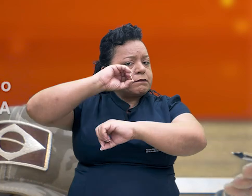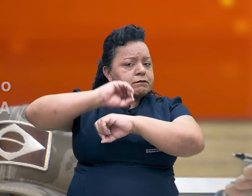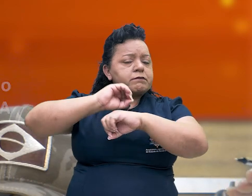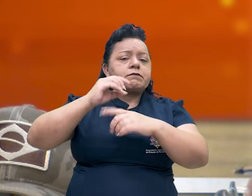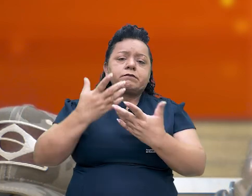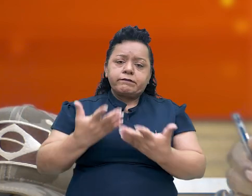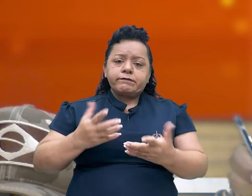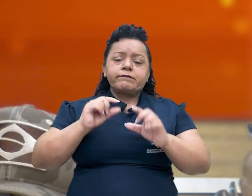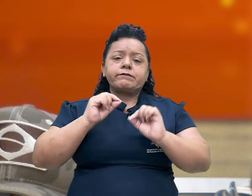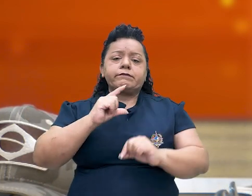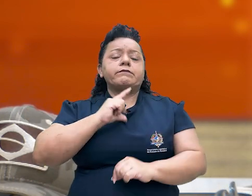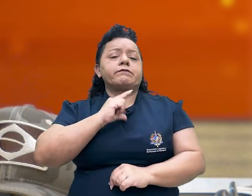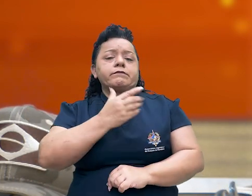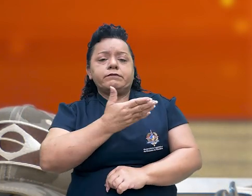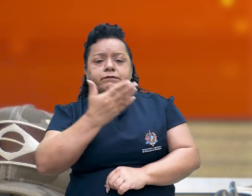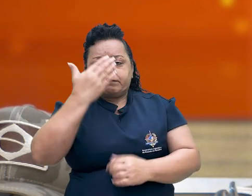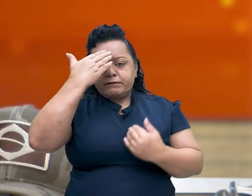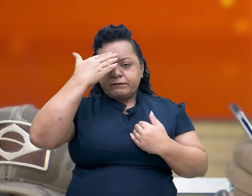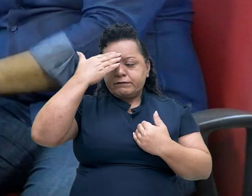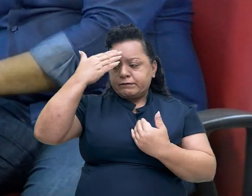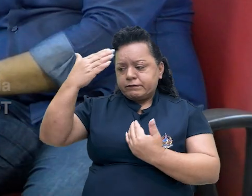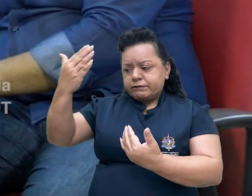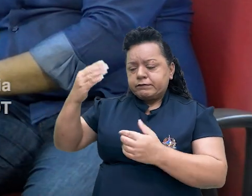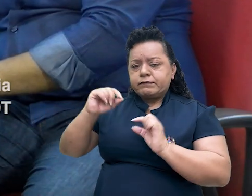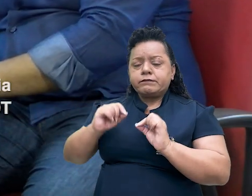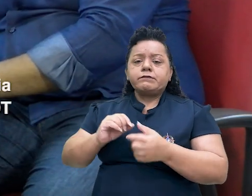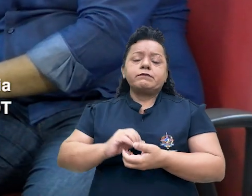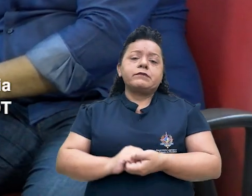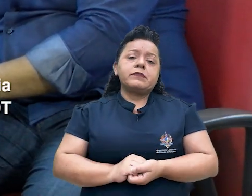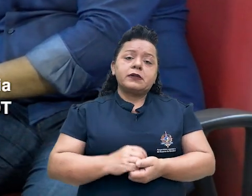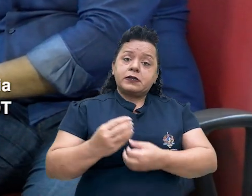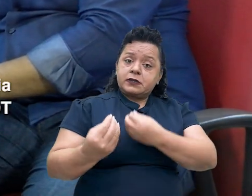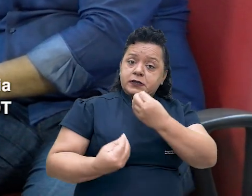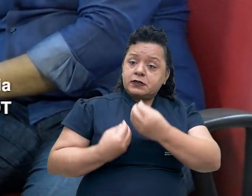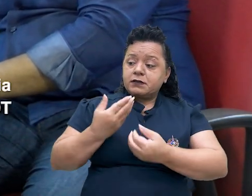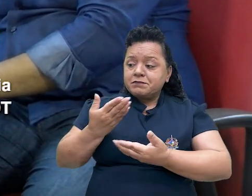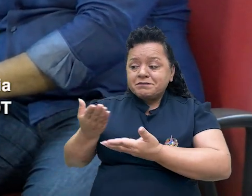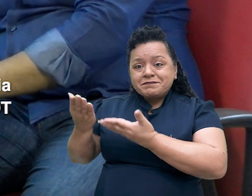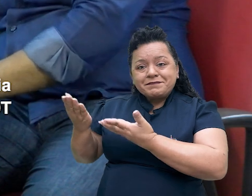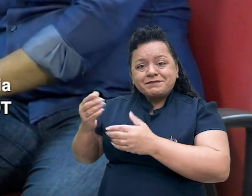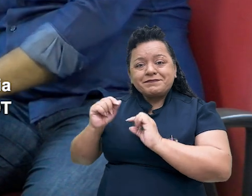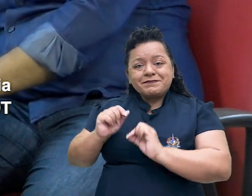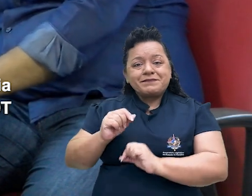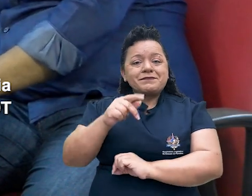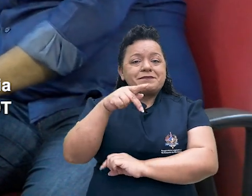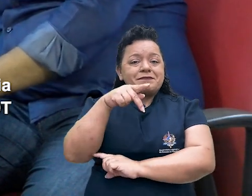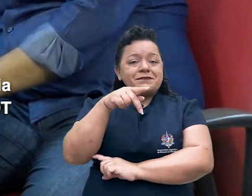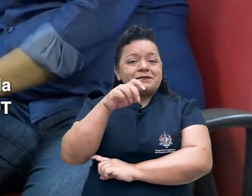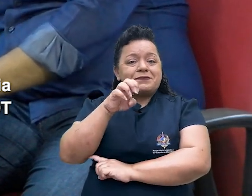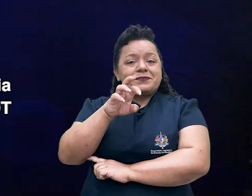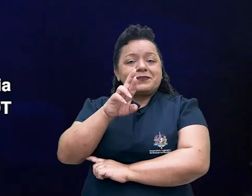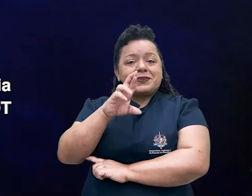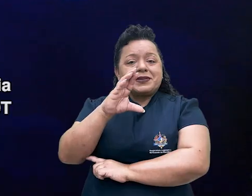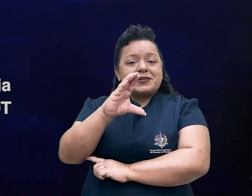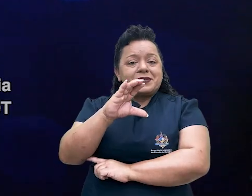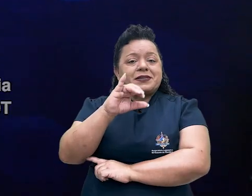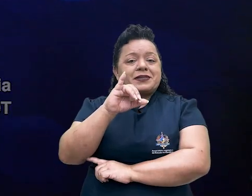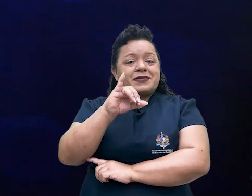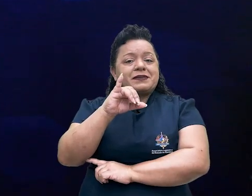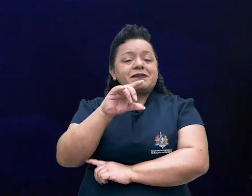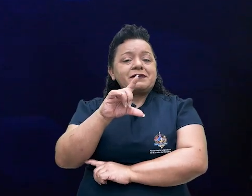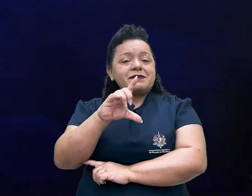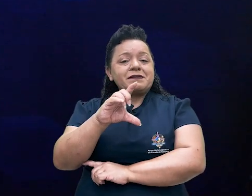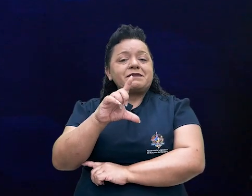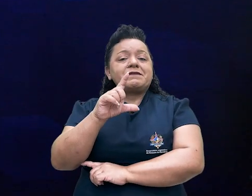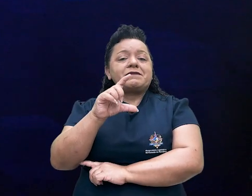atende 24 horas 24 horas and eu quero agradecer deixa eu registrar aqui a presença do esvaldo ecivaldo quase Edivaldo